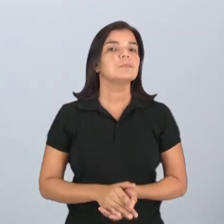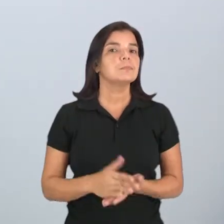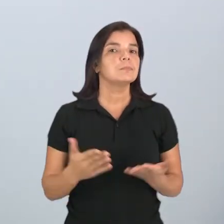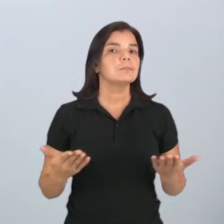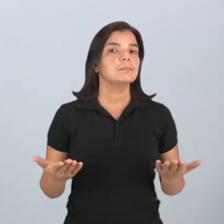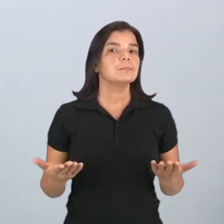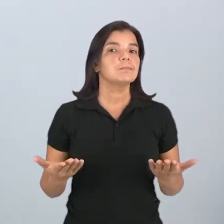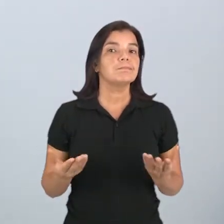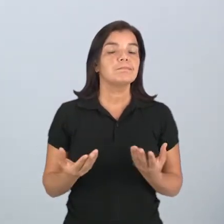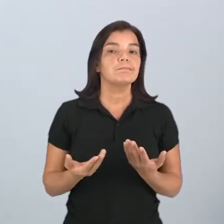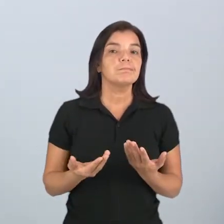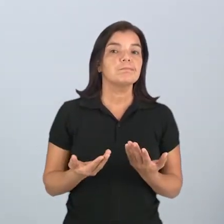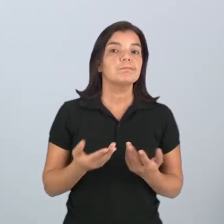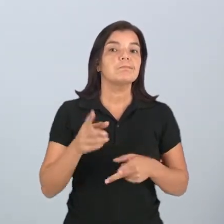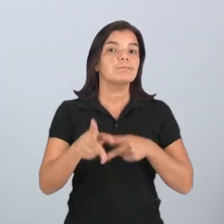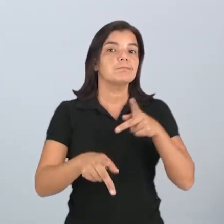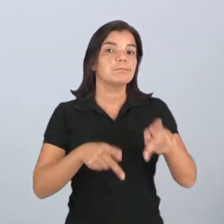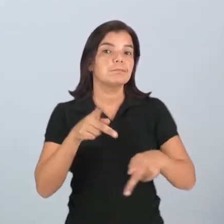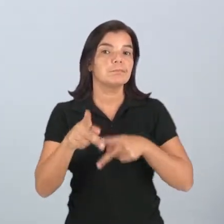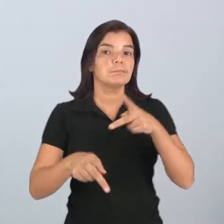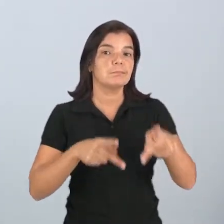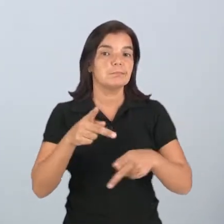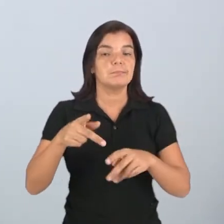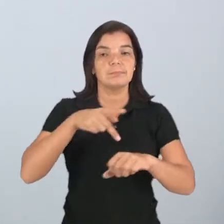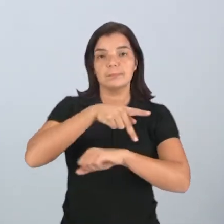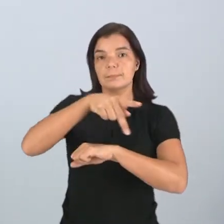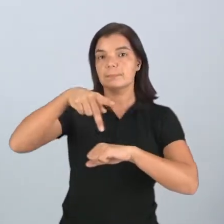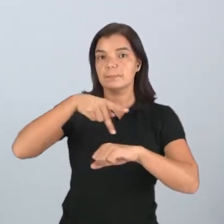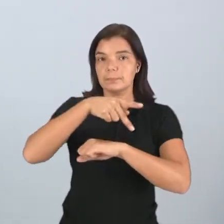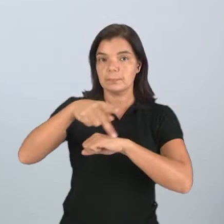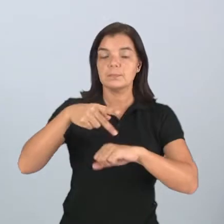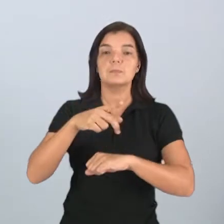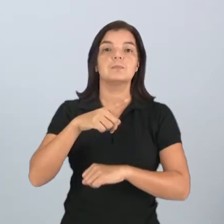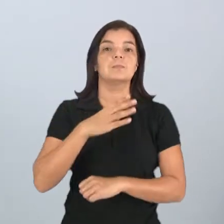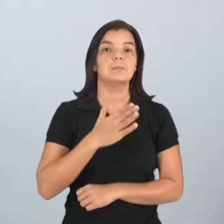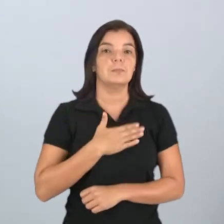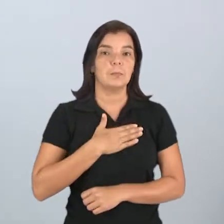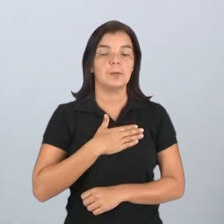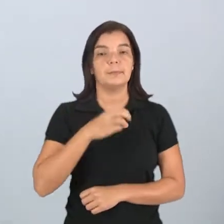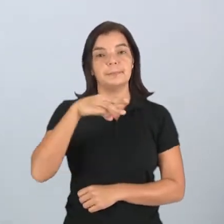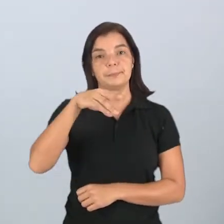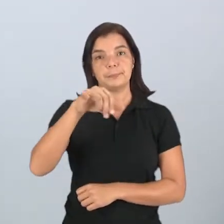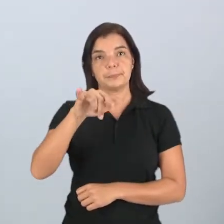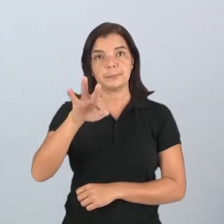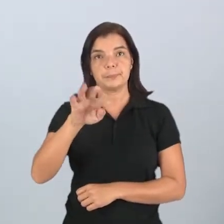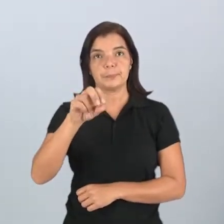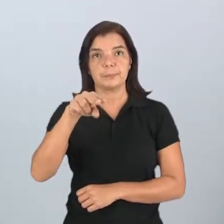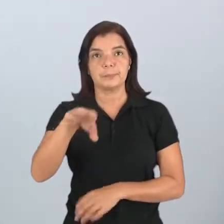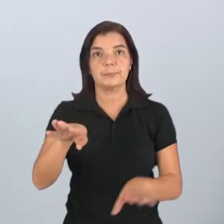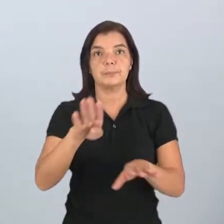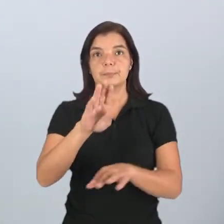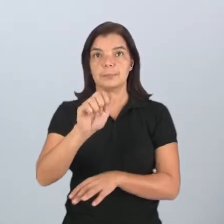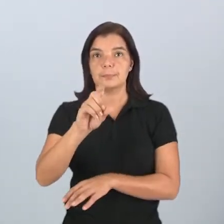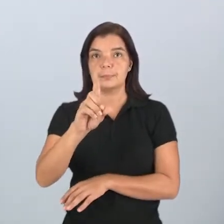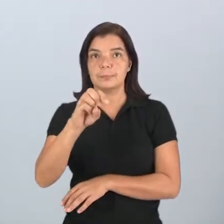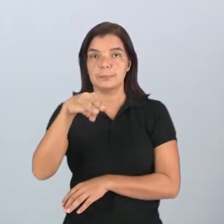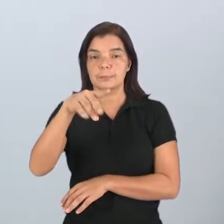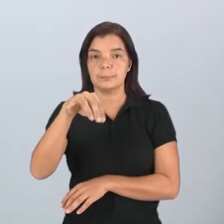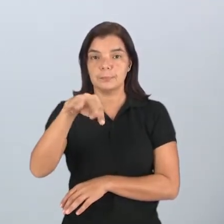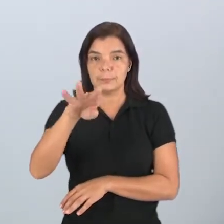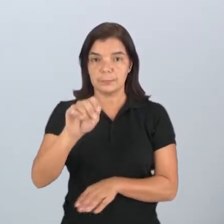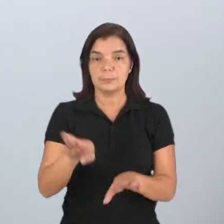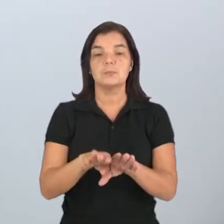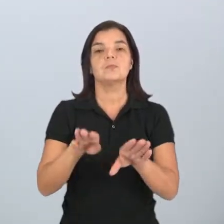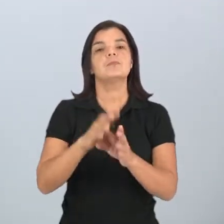bem popularizado no nosso país, né? Que é o badminton, né? Ele é um esporte de rede, né? Parede, que a